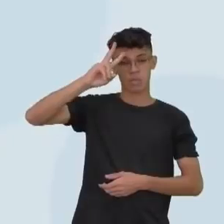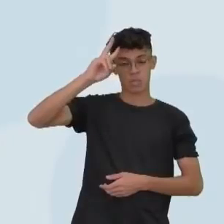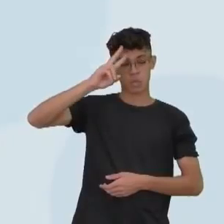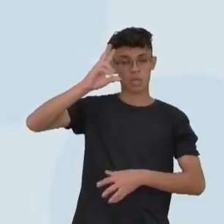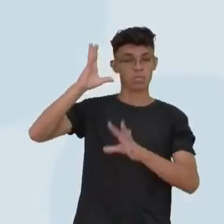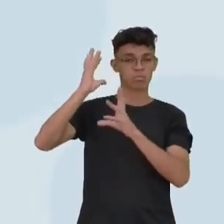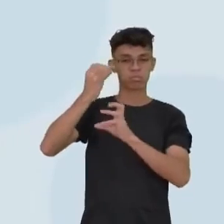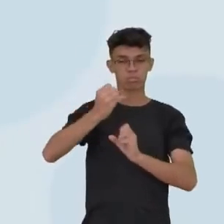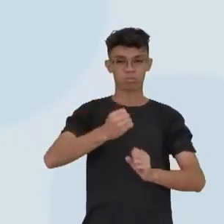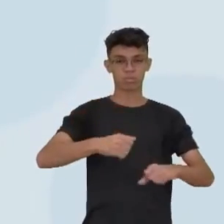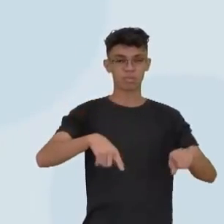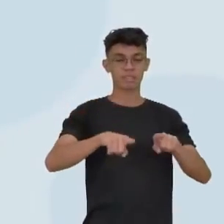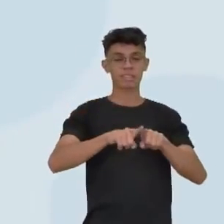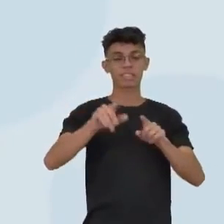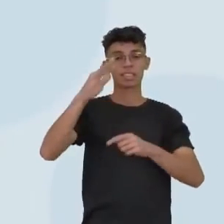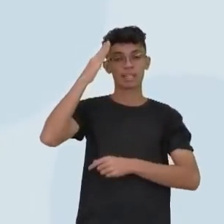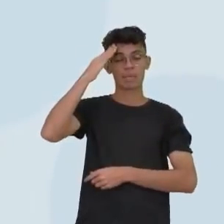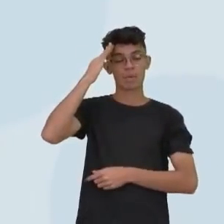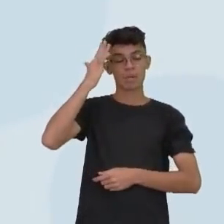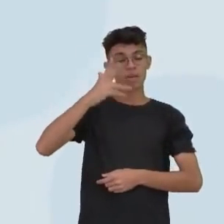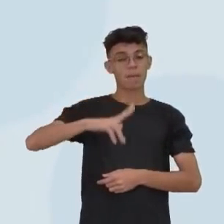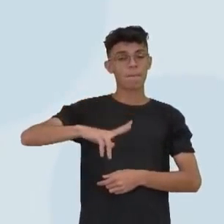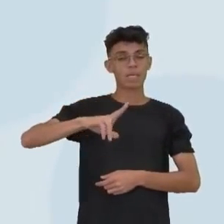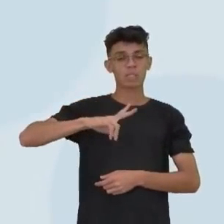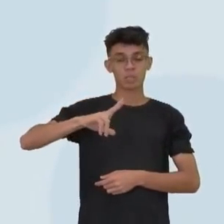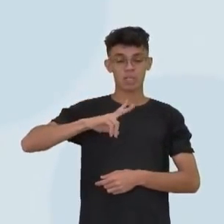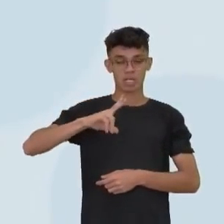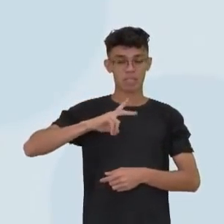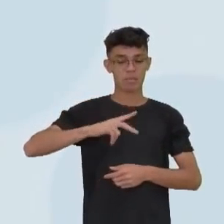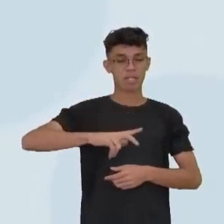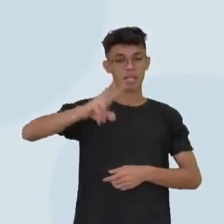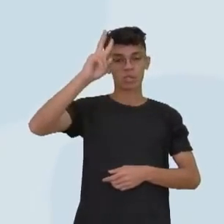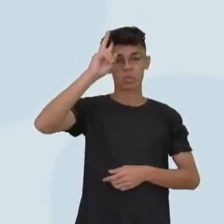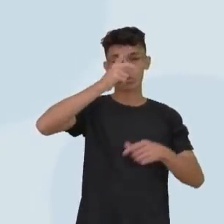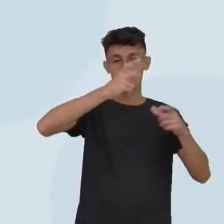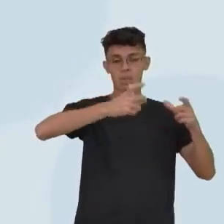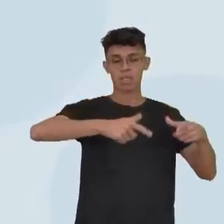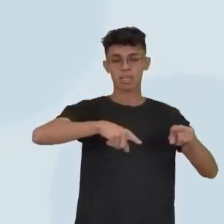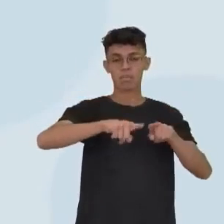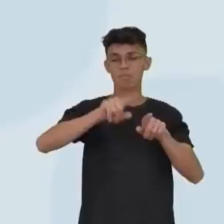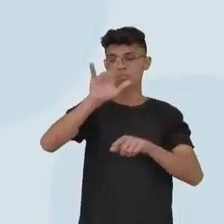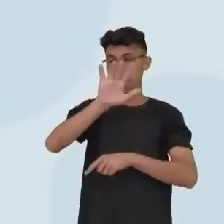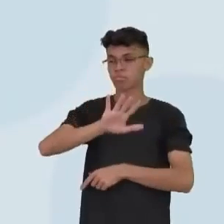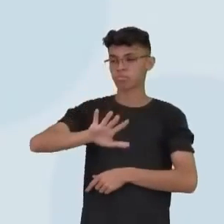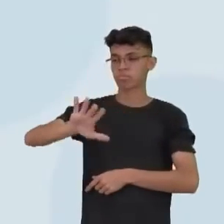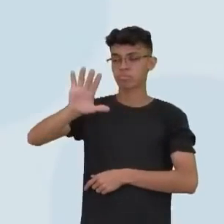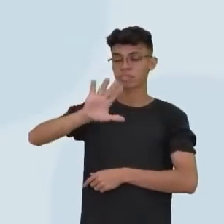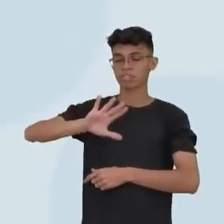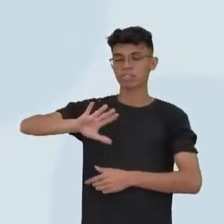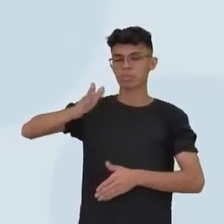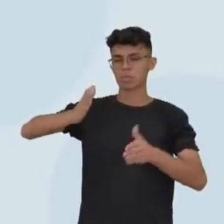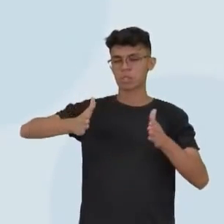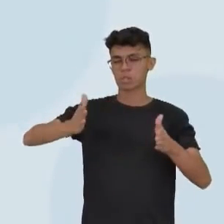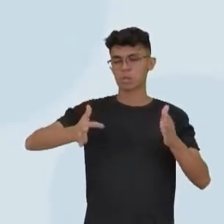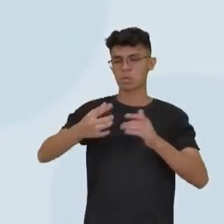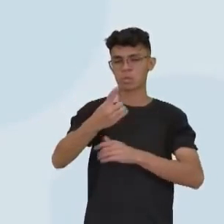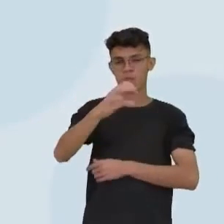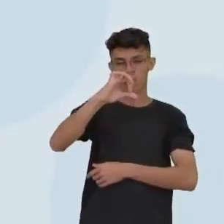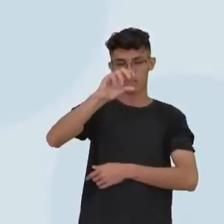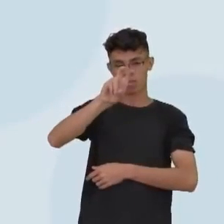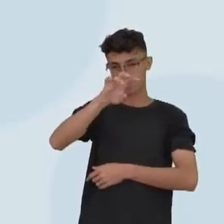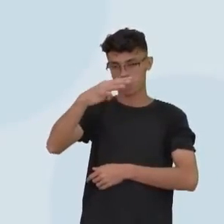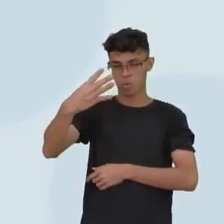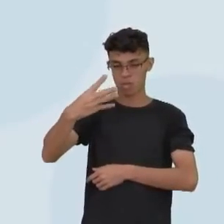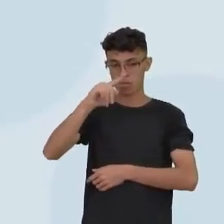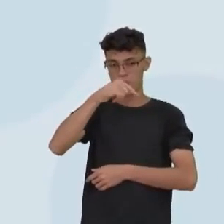republicana, identificando particularidades da história local e regional até 1954. A